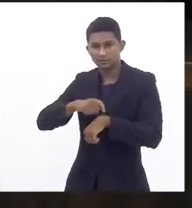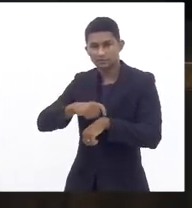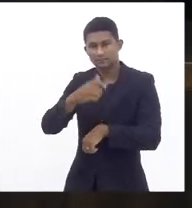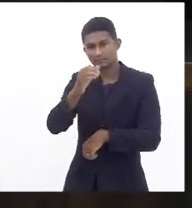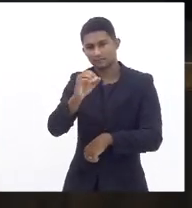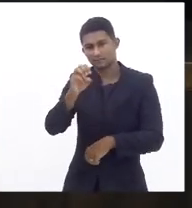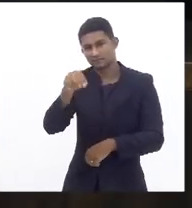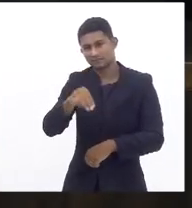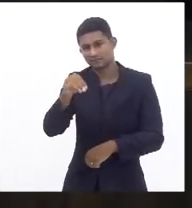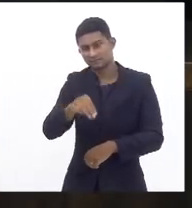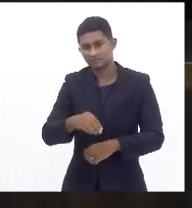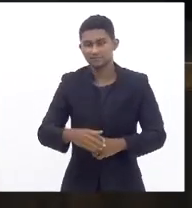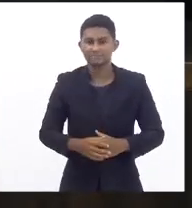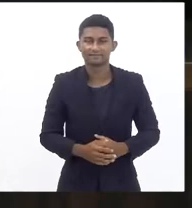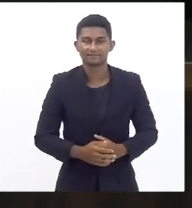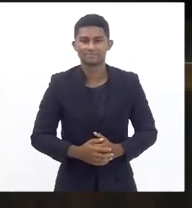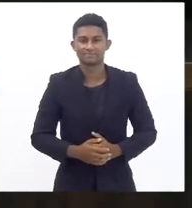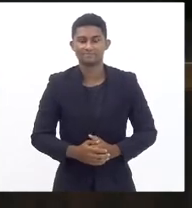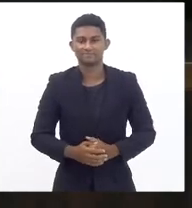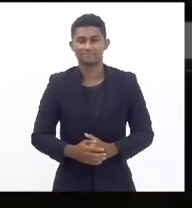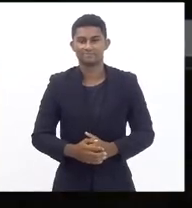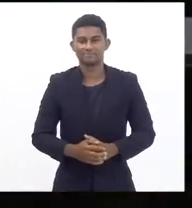minutos no tempo regimental.